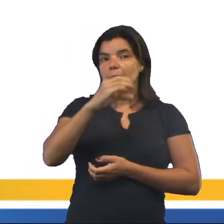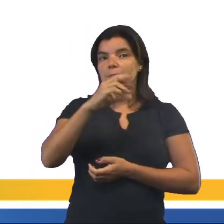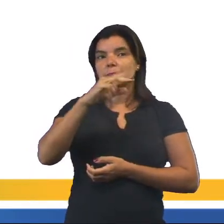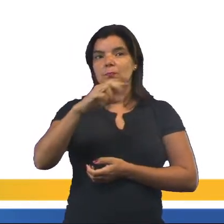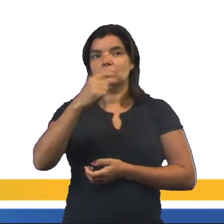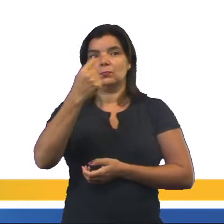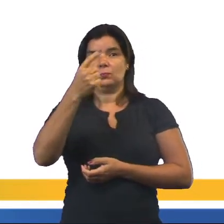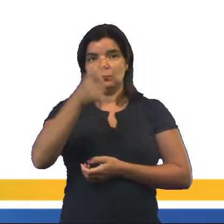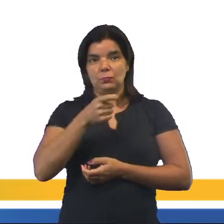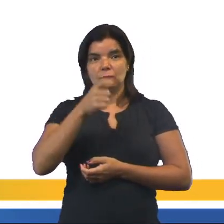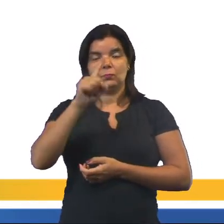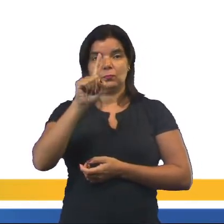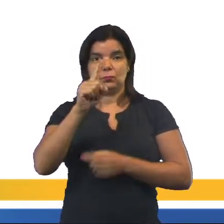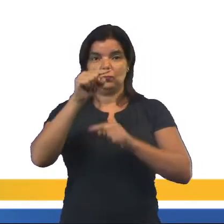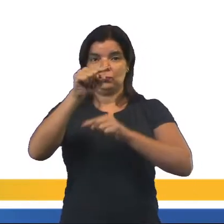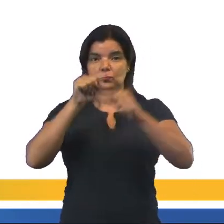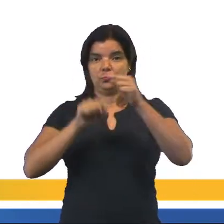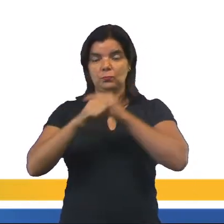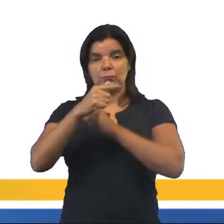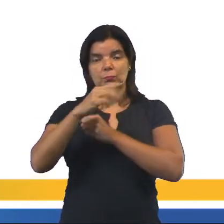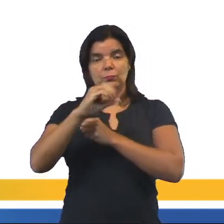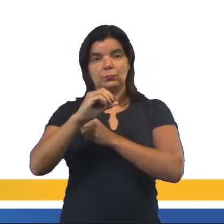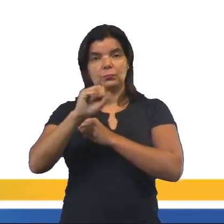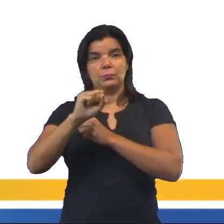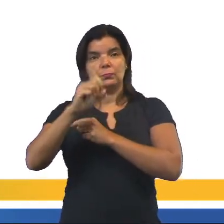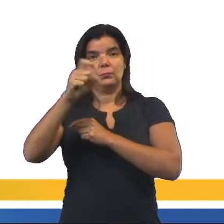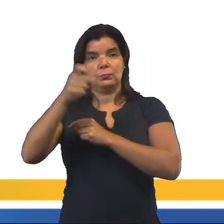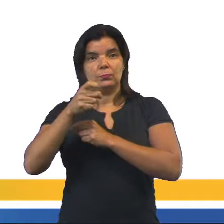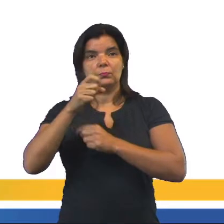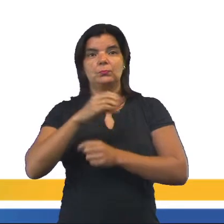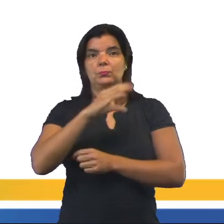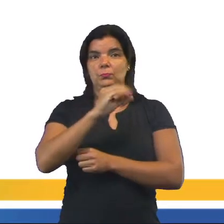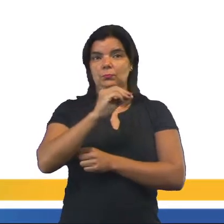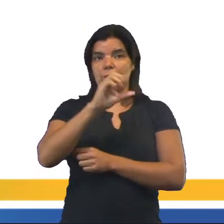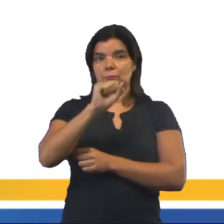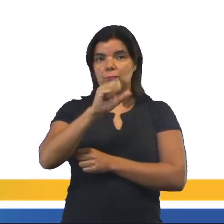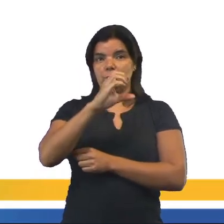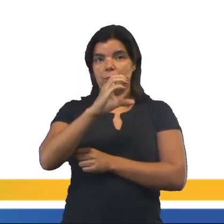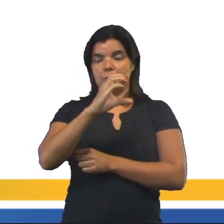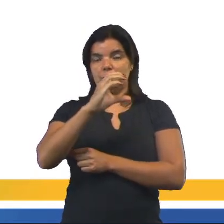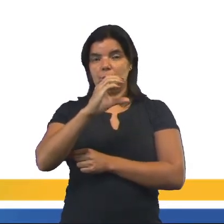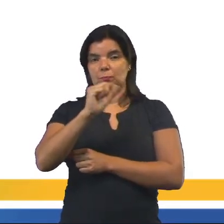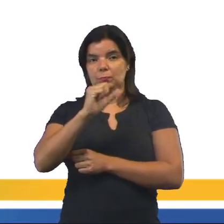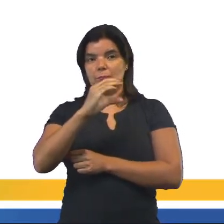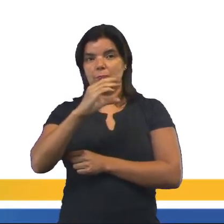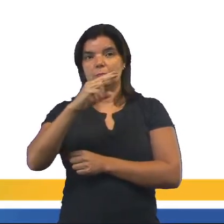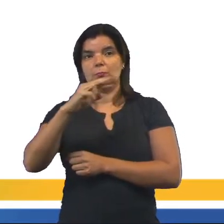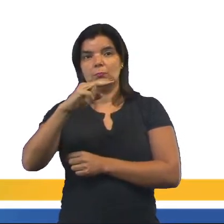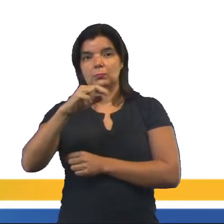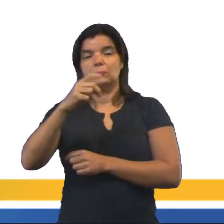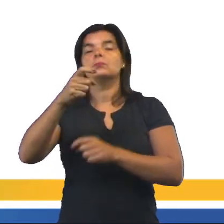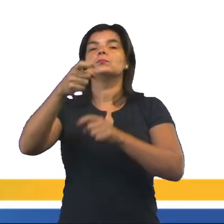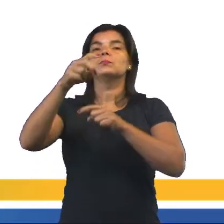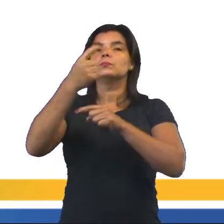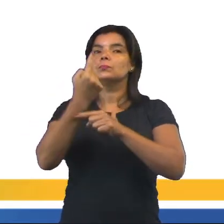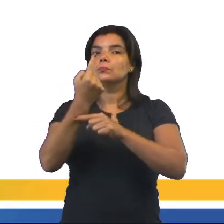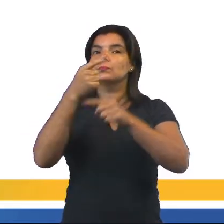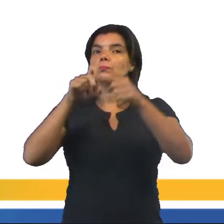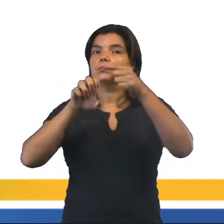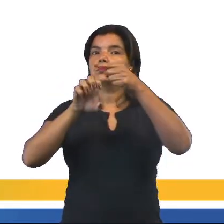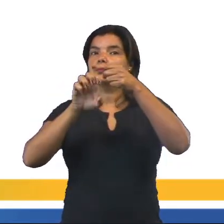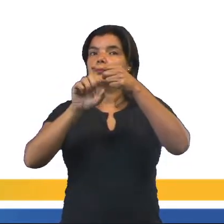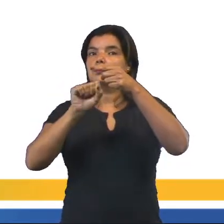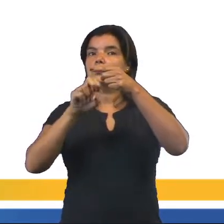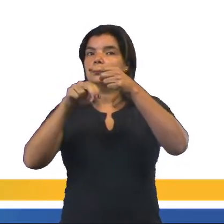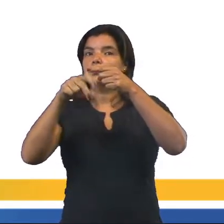é igual a 1 sobre cosseno de x. Consequente de x é igual a 1 sobre seno